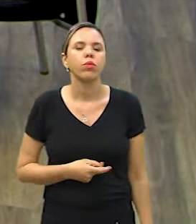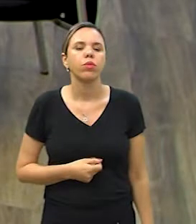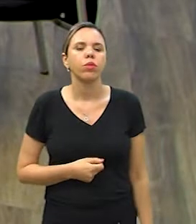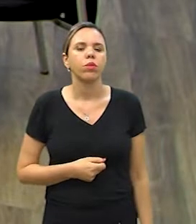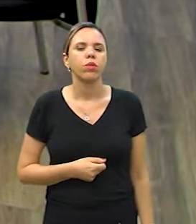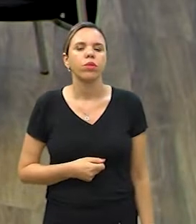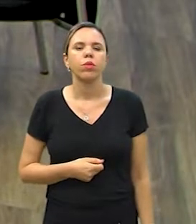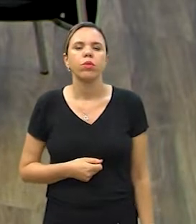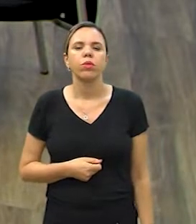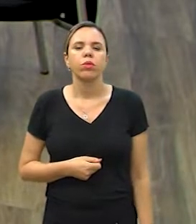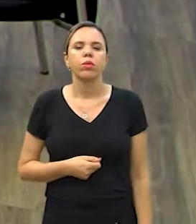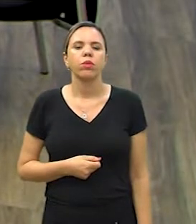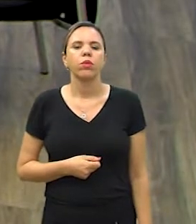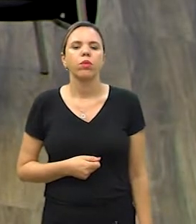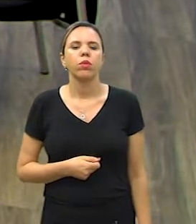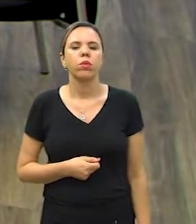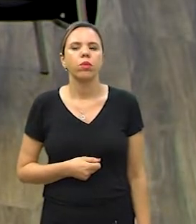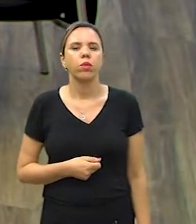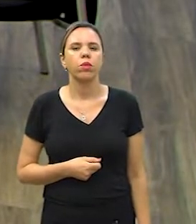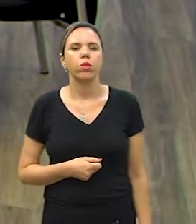professoras